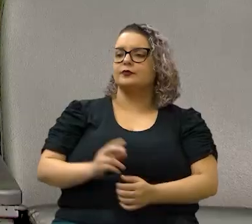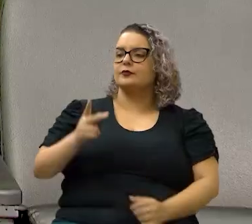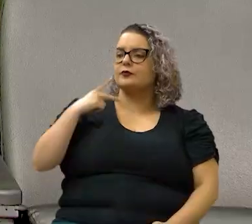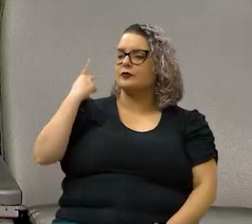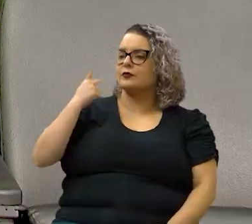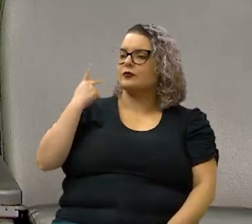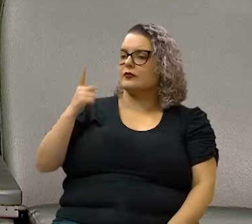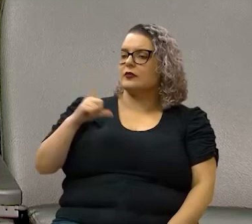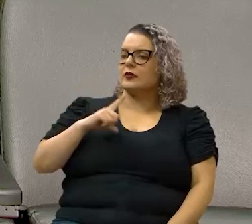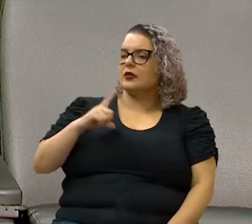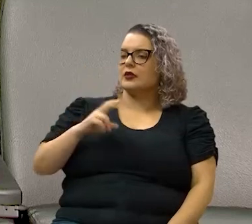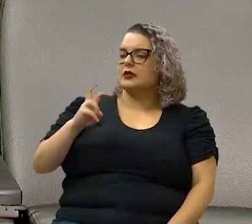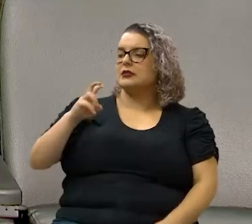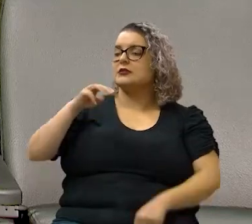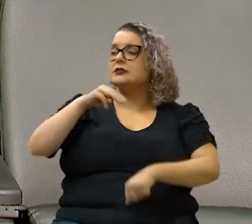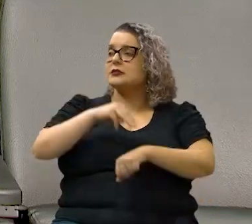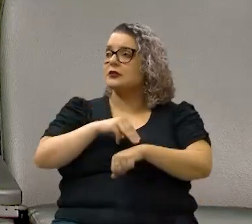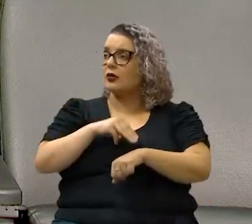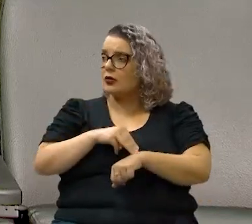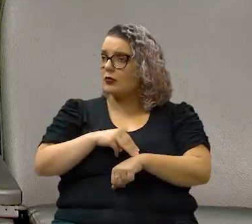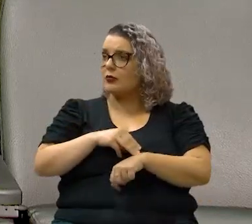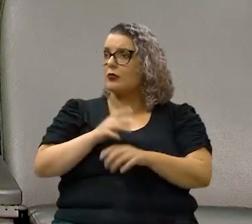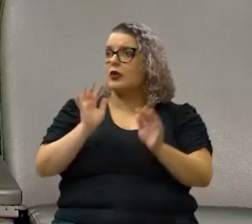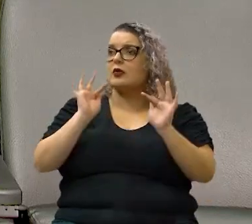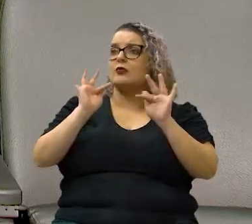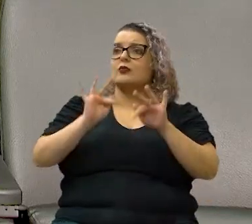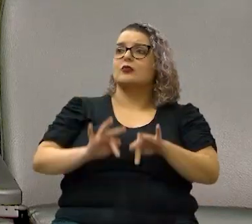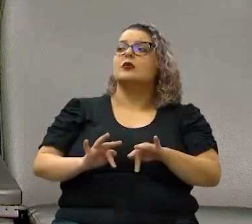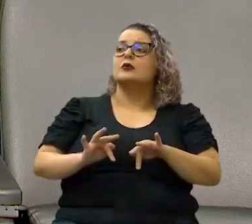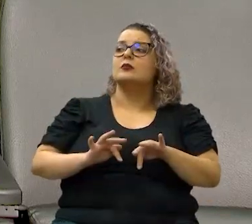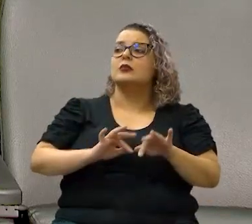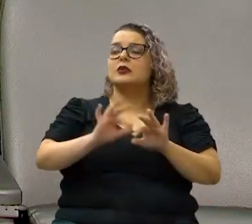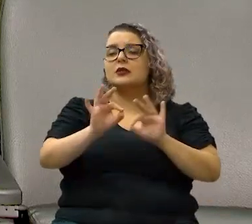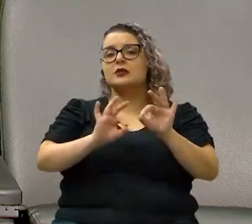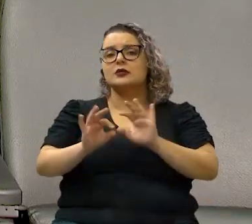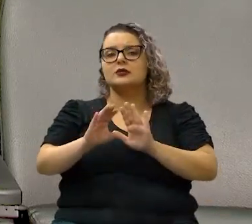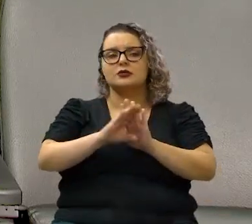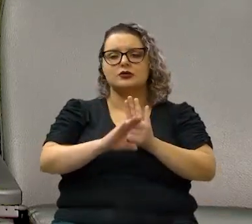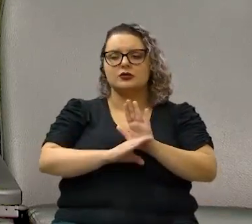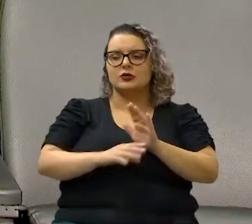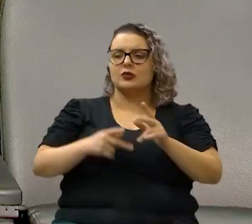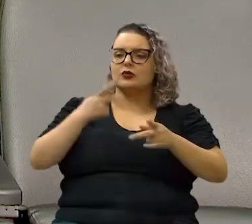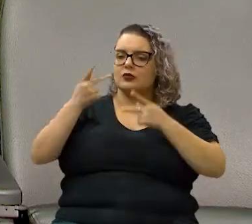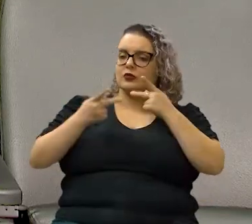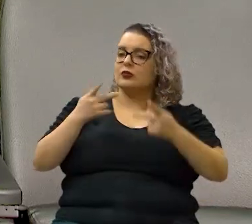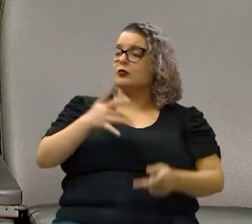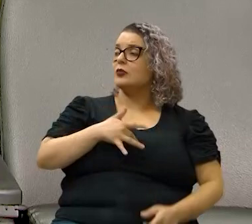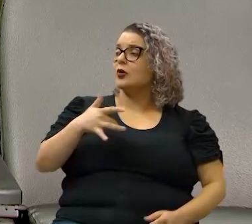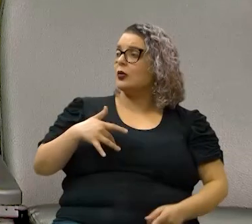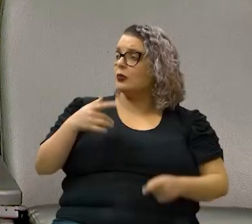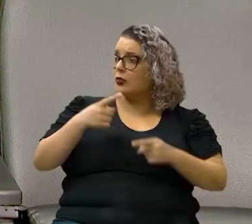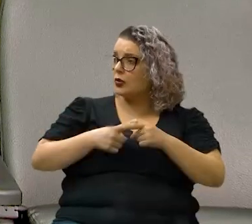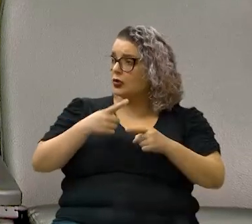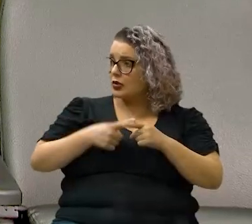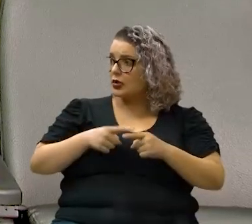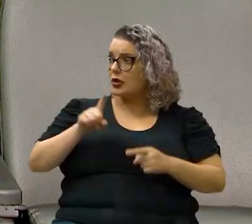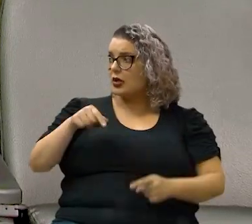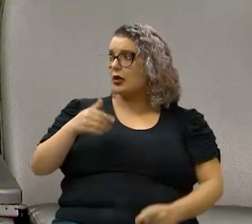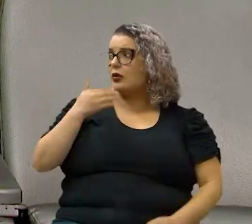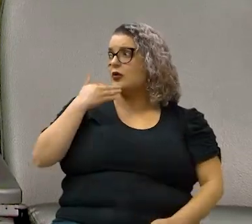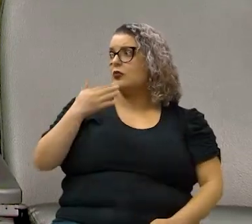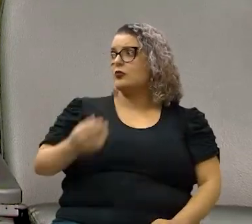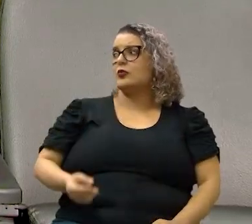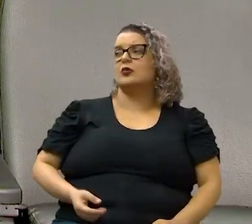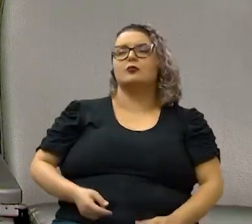Vereador, restando apenas 5 minutos para o término do nosso programa, Vamos falar sobre saúde, porque é